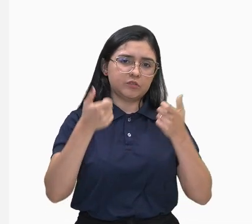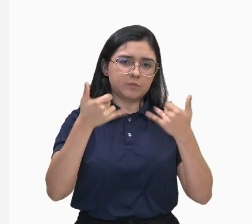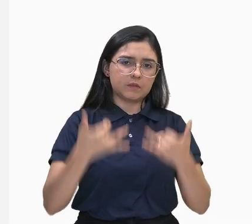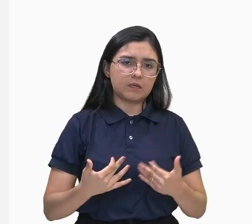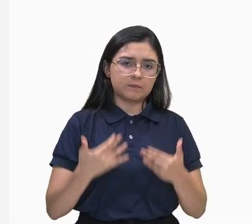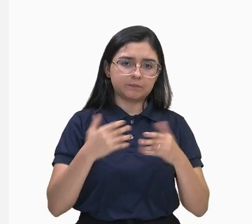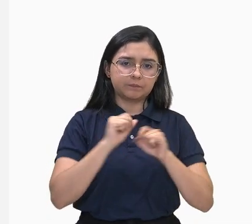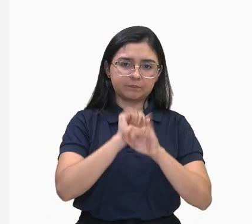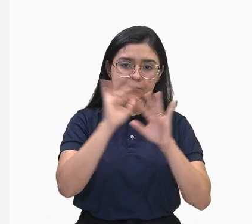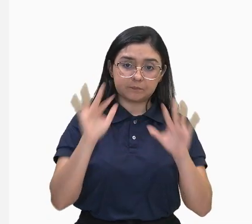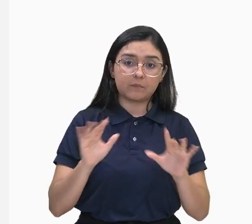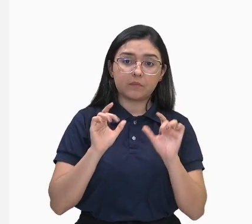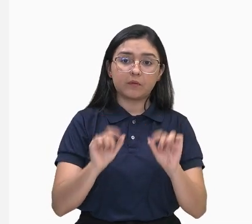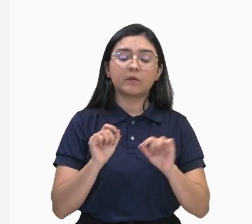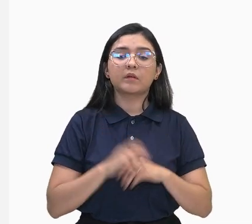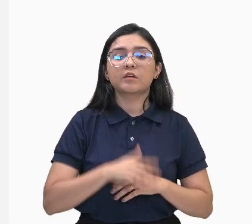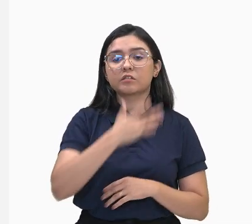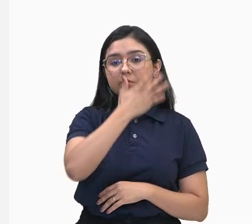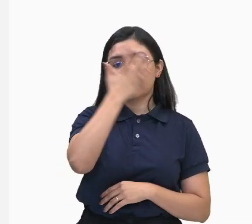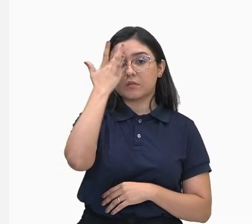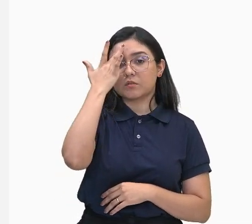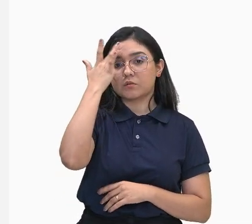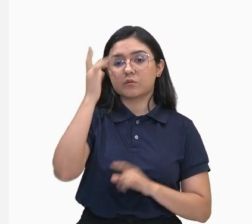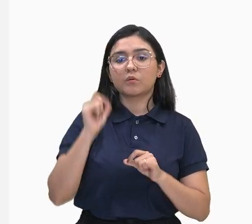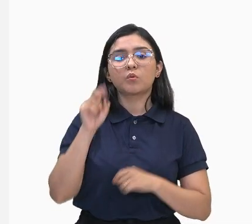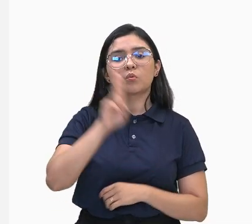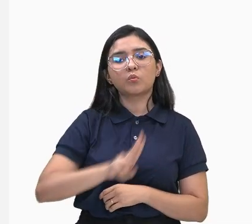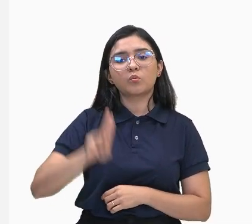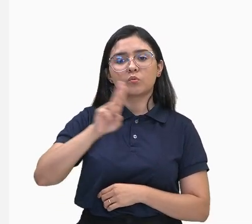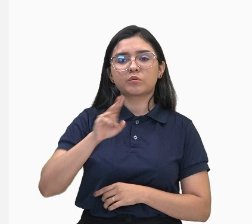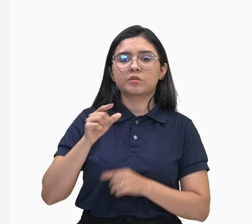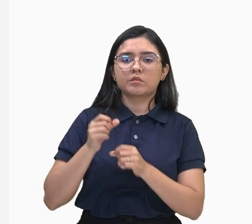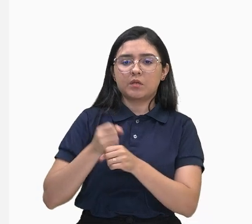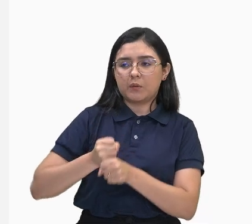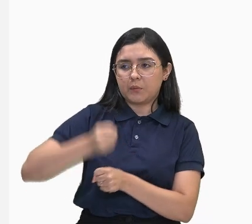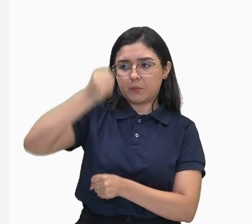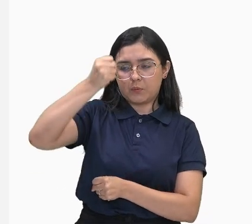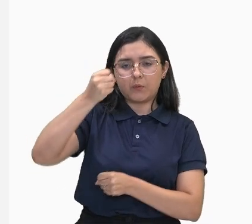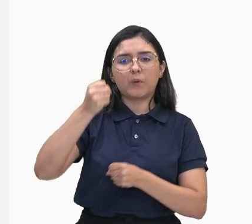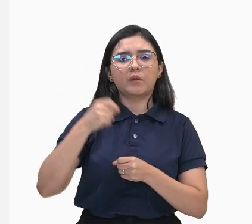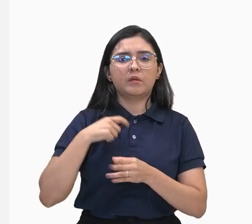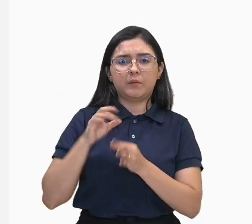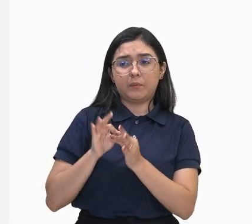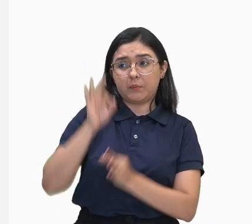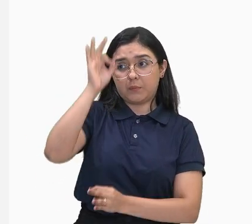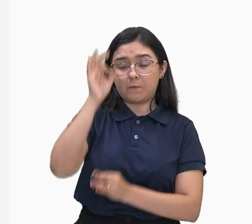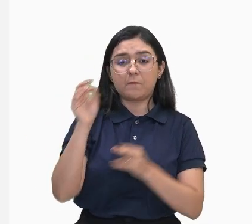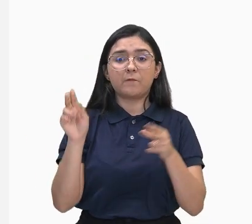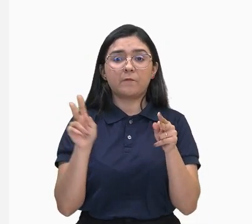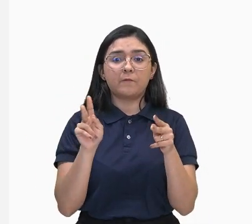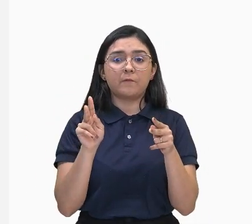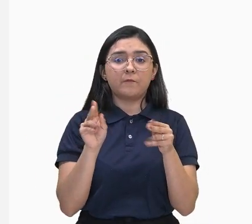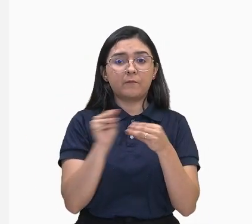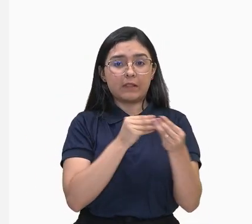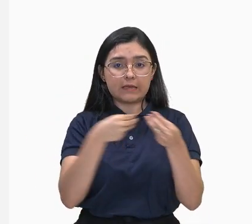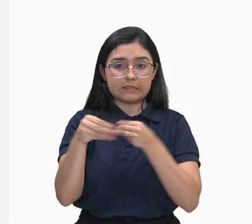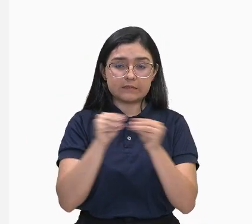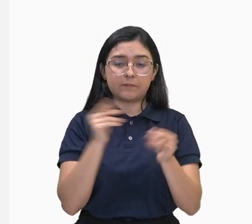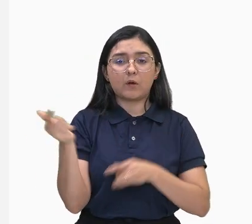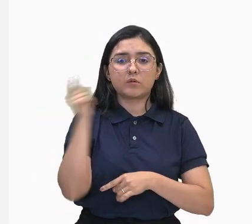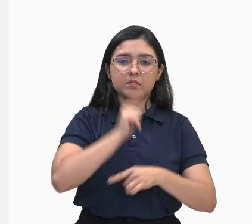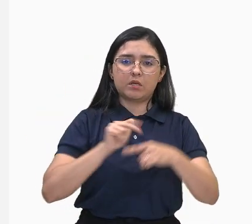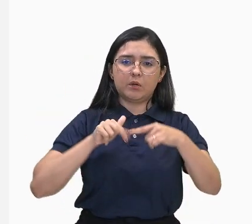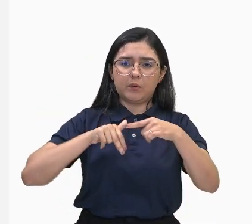vocês, os competidores usam uma vara longa e flexível para alcançar maior